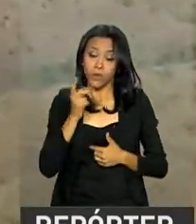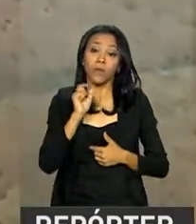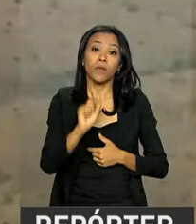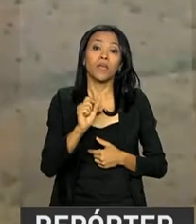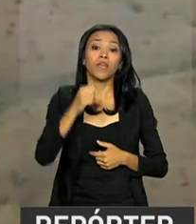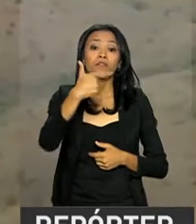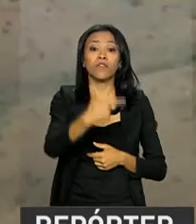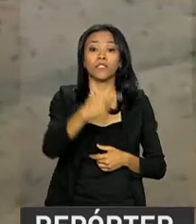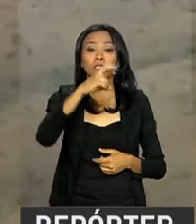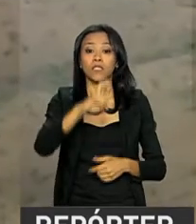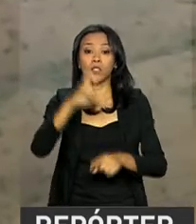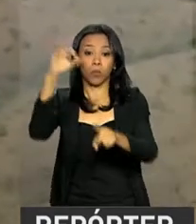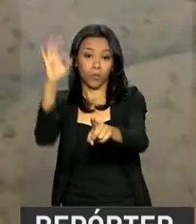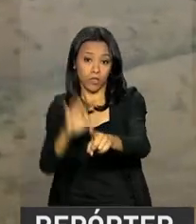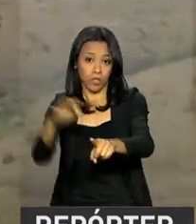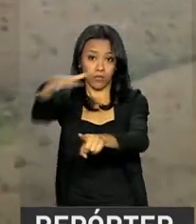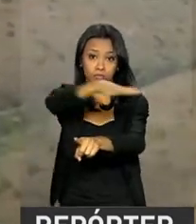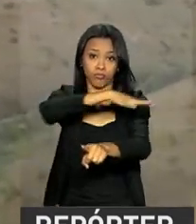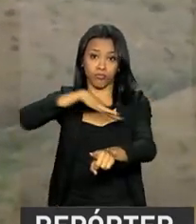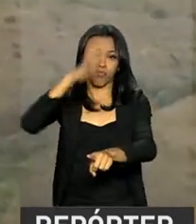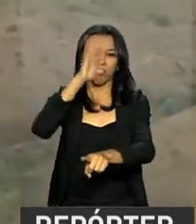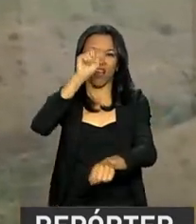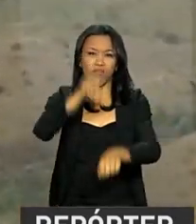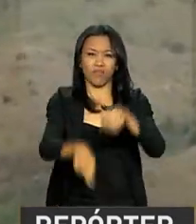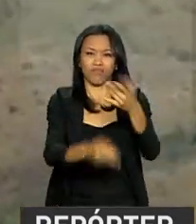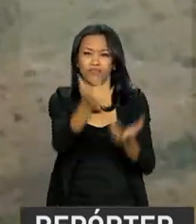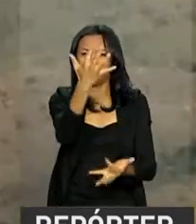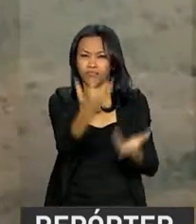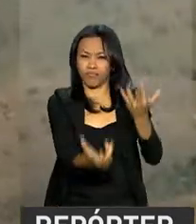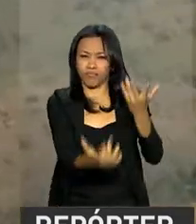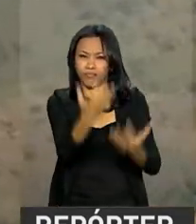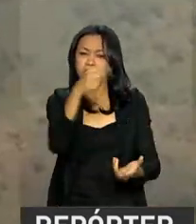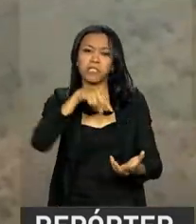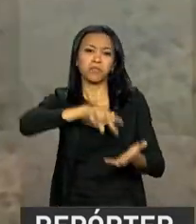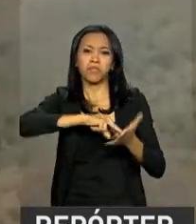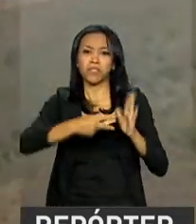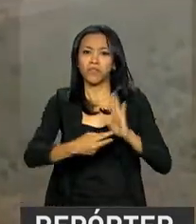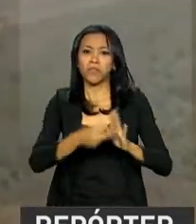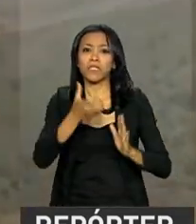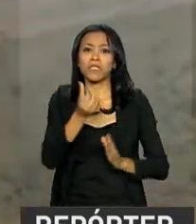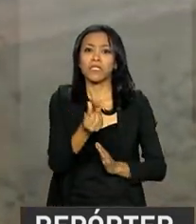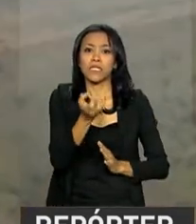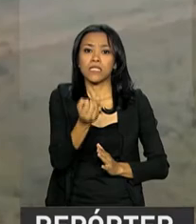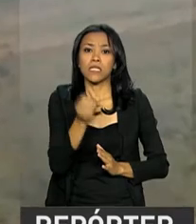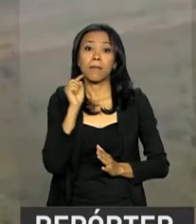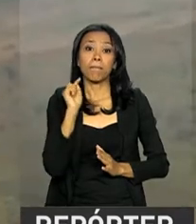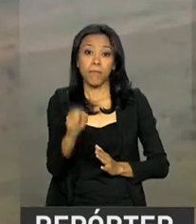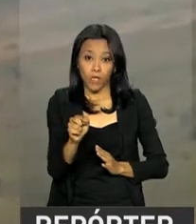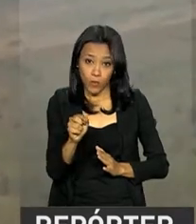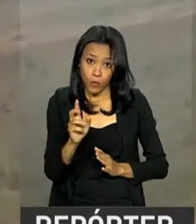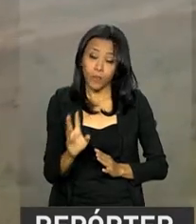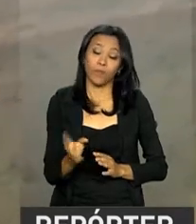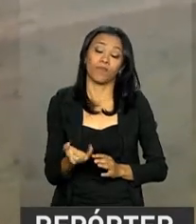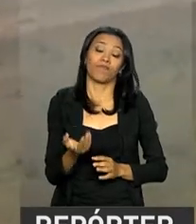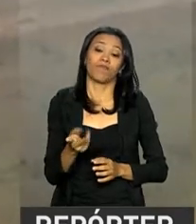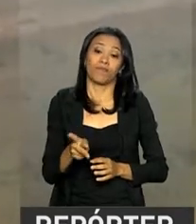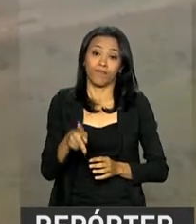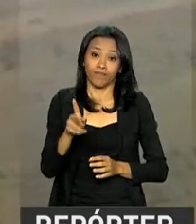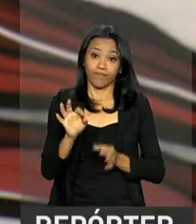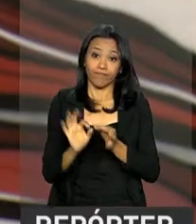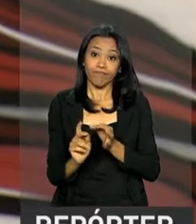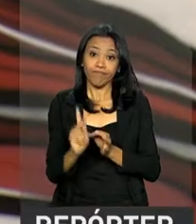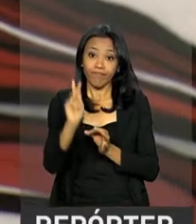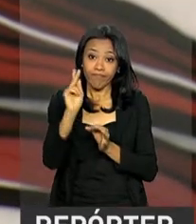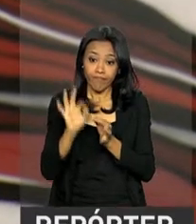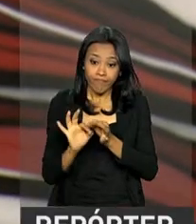25% do parque foram atingidos pelo fogo o equivalente a 60 mil hectares uma área do tamanho de 60 mil campos de